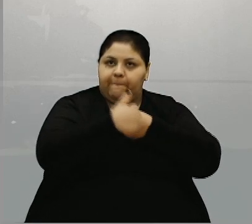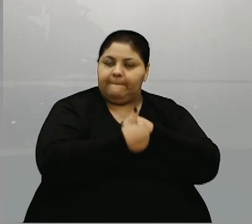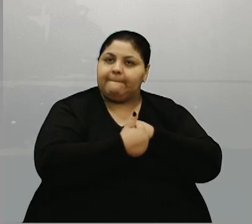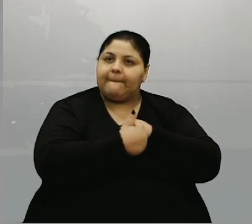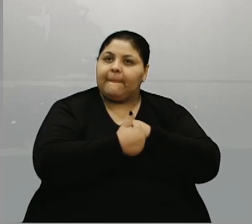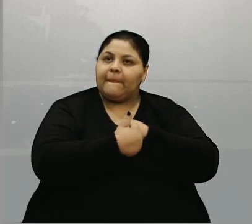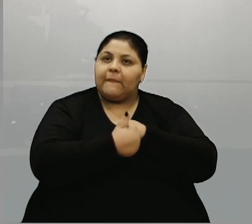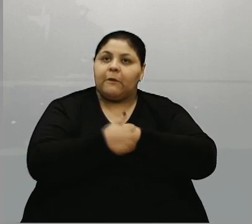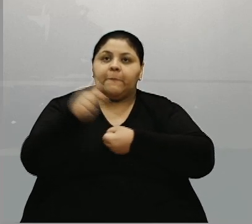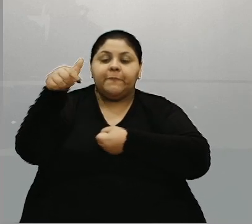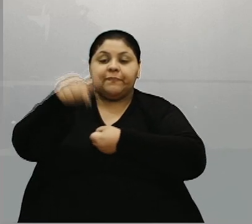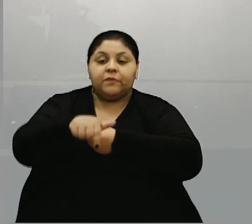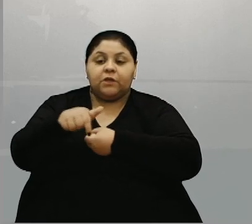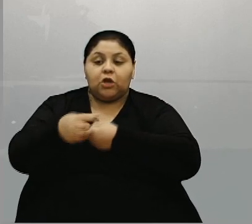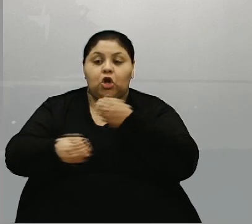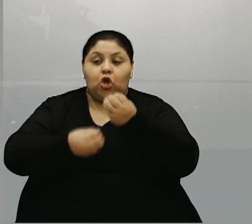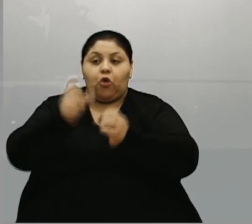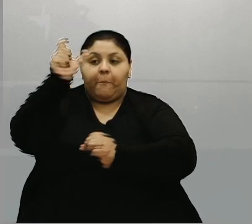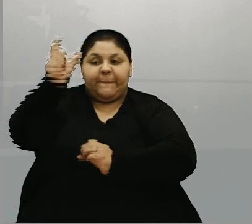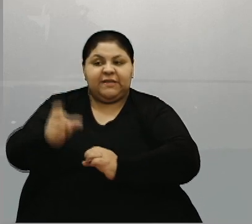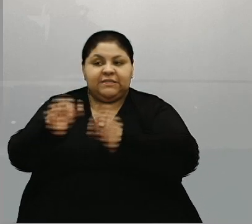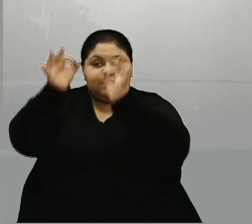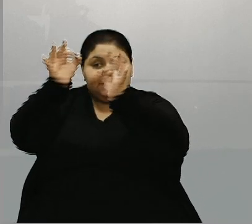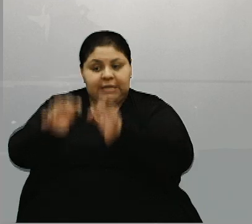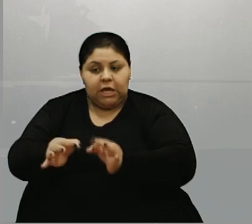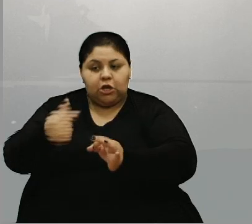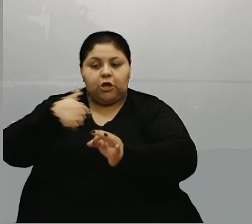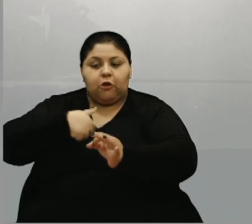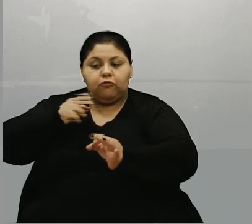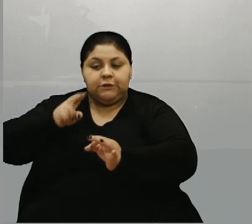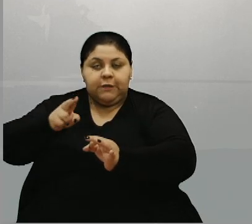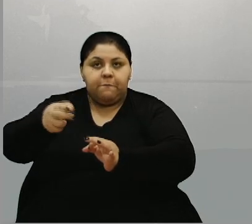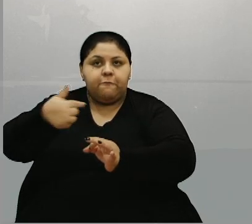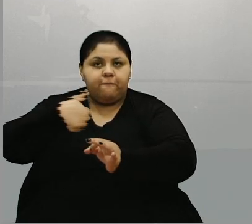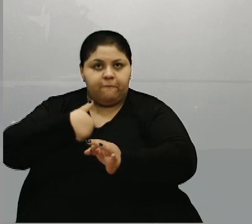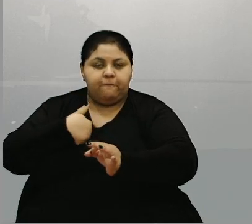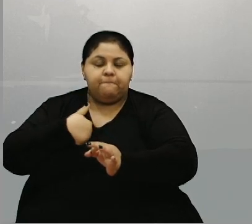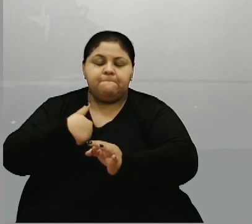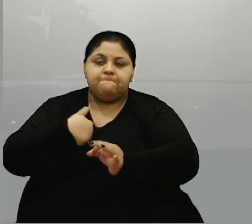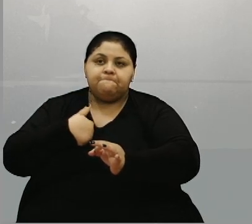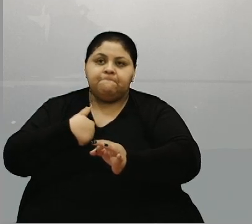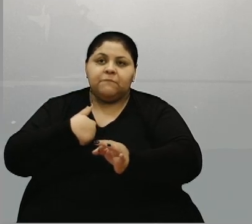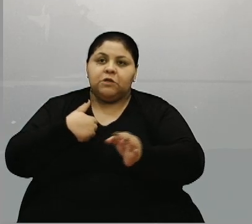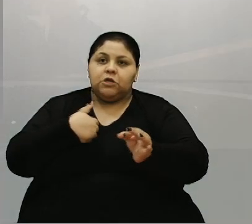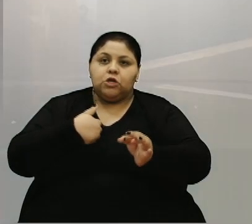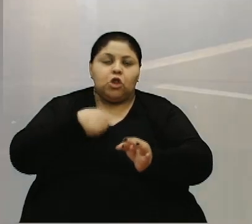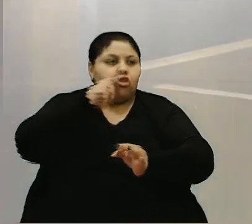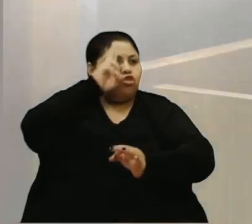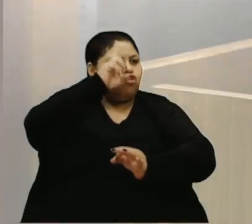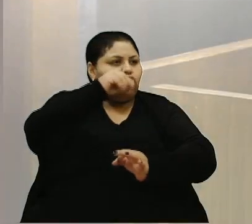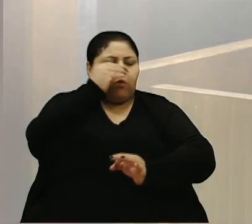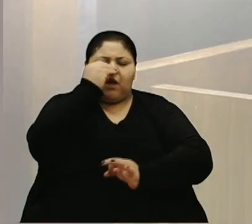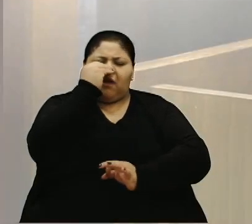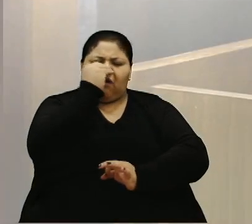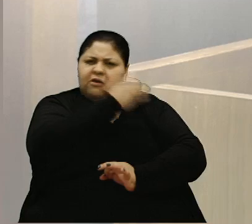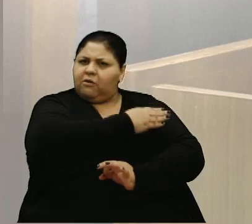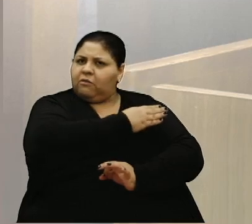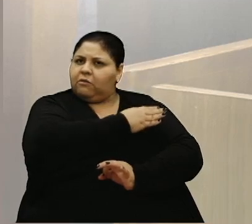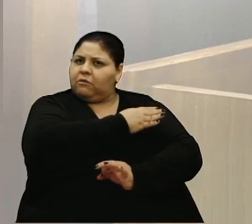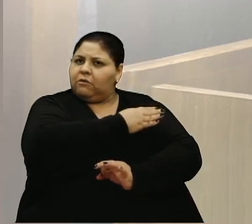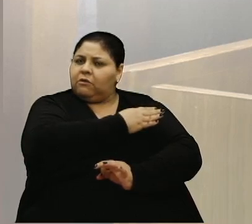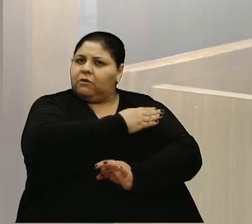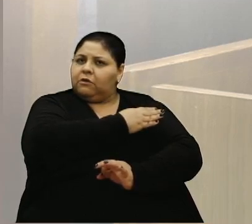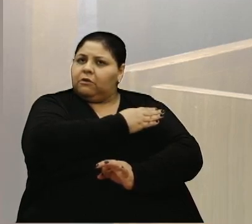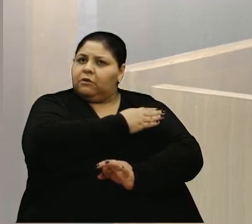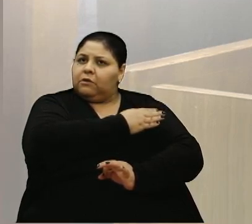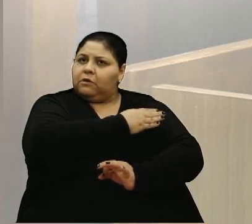E aqui, como pessoa correta e honrada que eu sempre fui, eu jamais desprezo ou viro as costas para aqueles